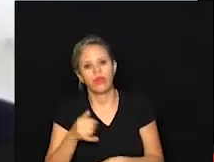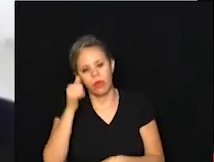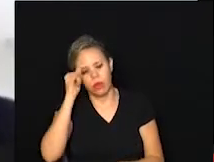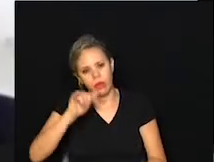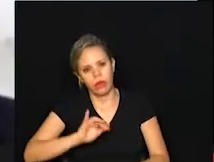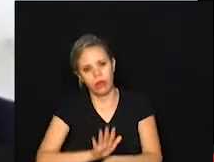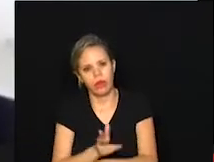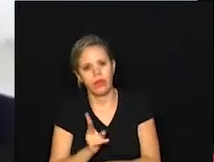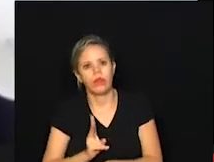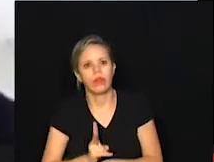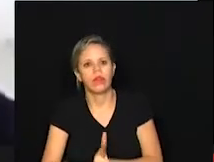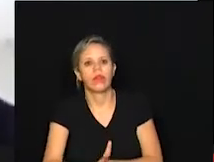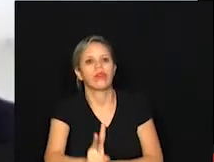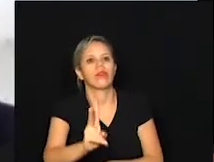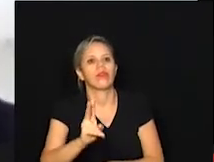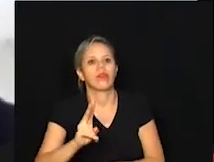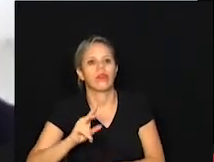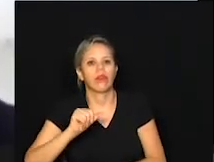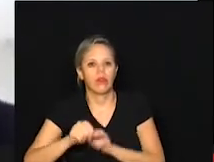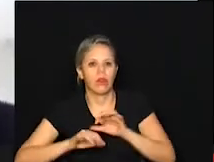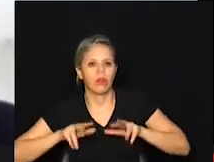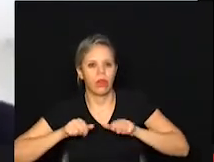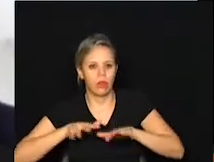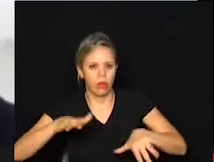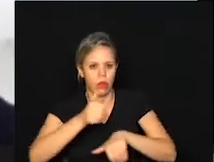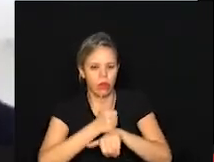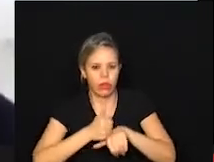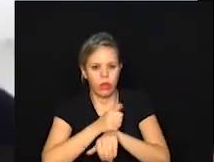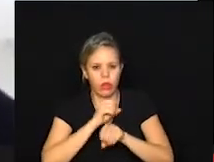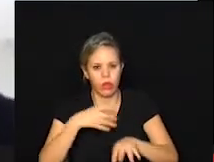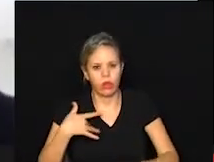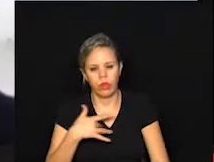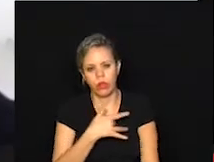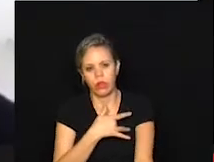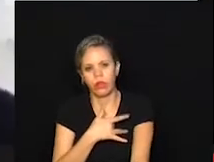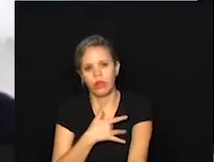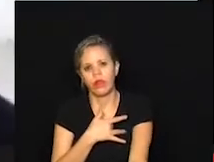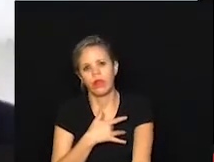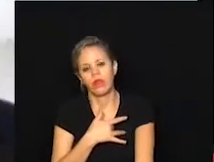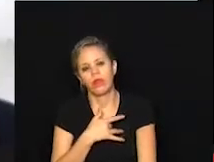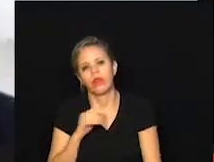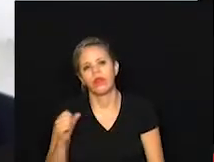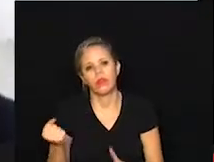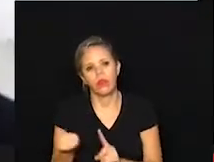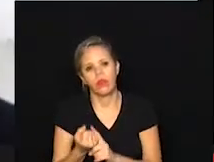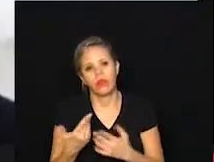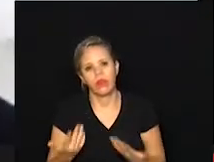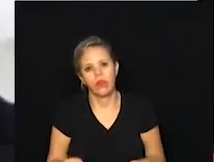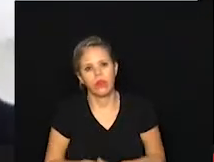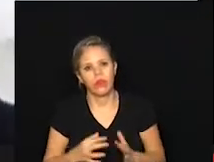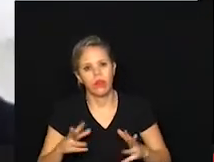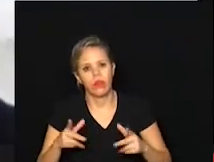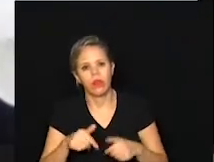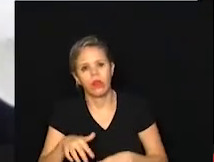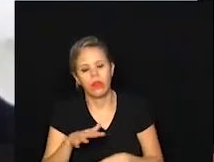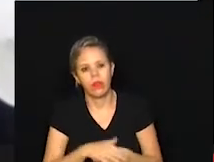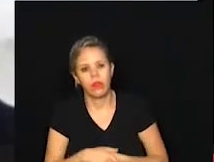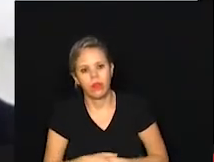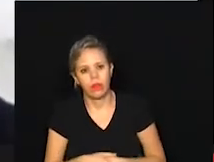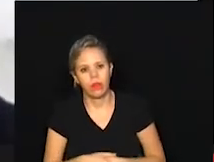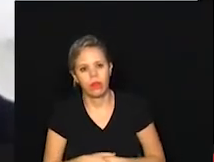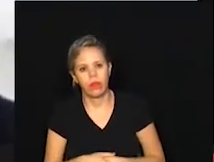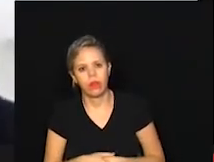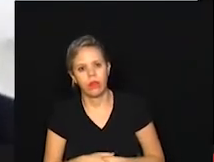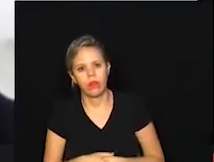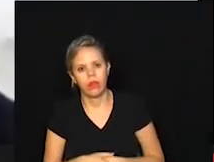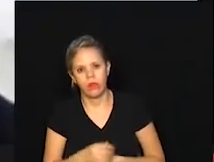tem que transversar todas as áreas: educação, saúde, assistência, enfim, todas as áreas têm que ser,